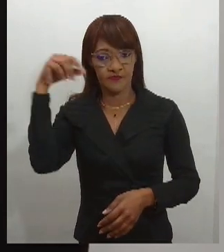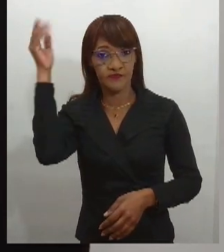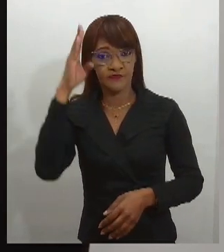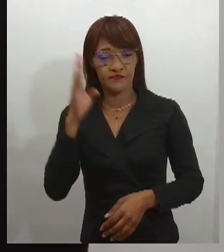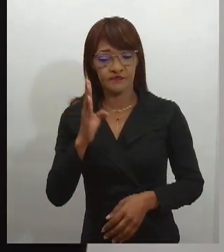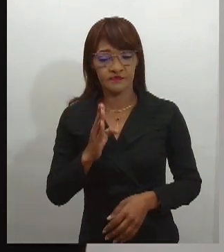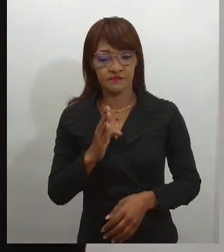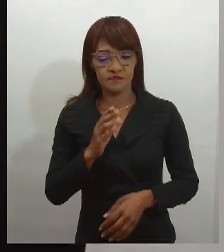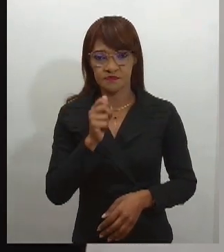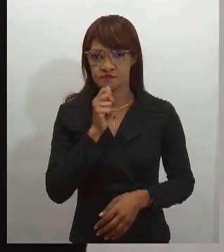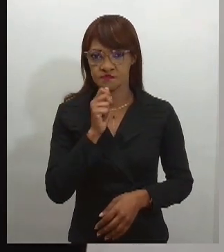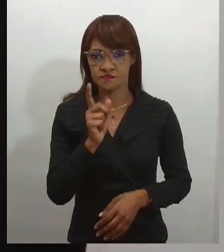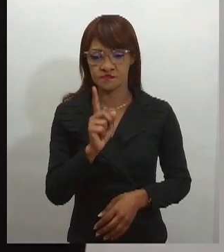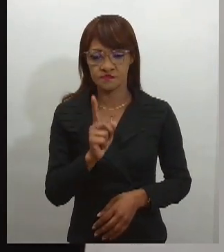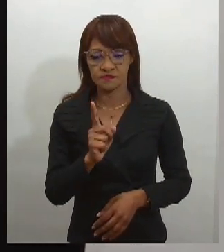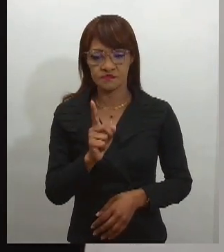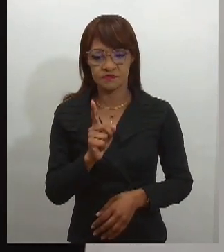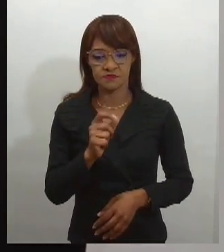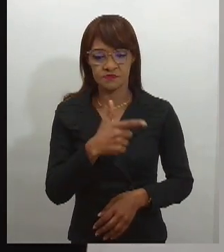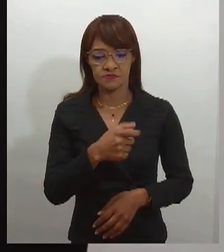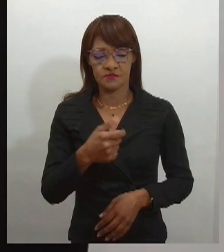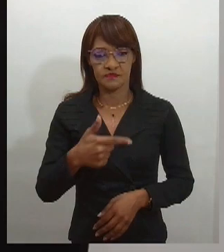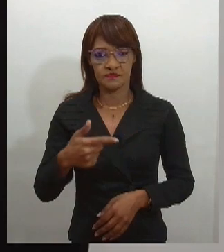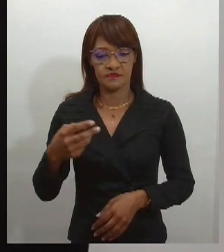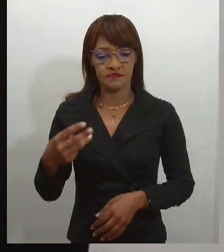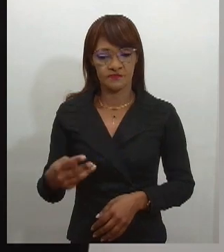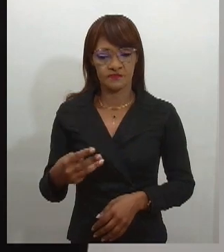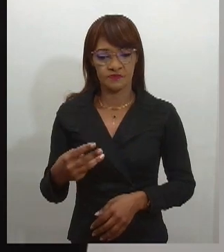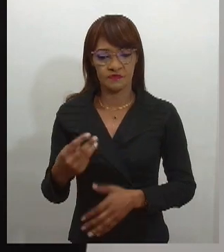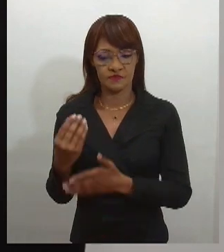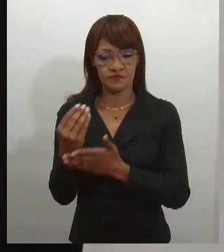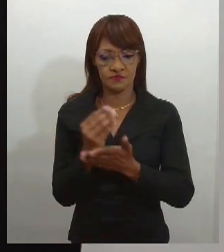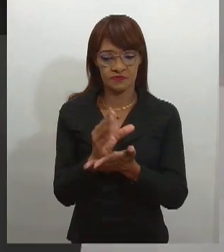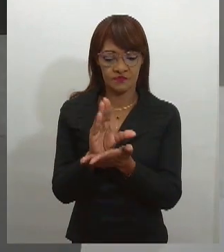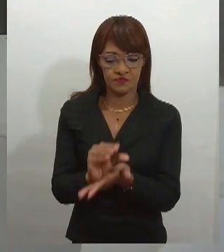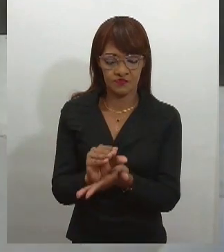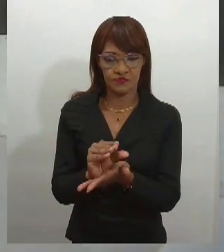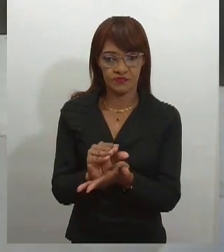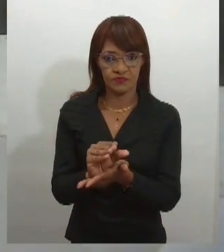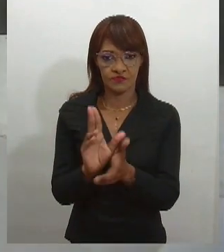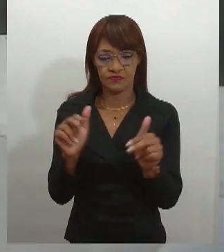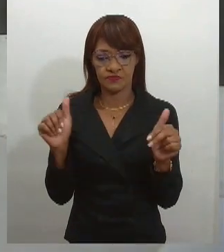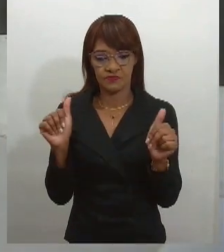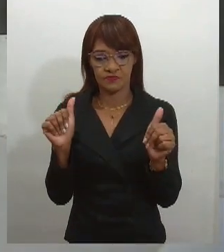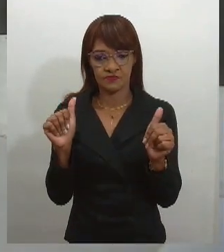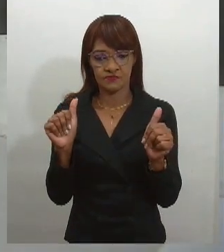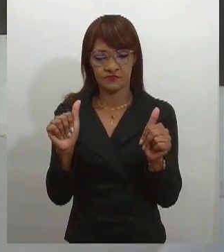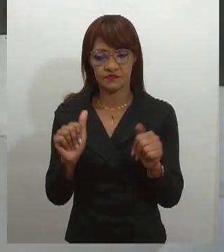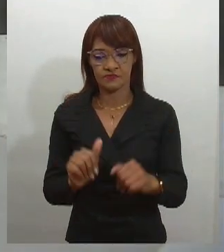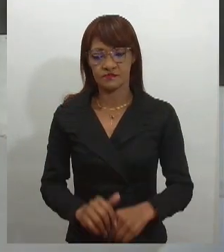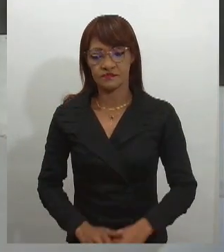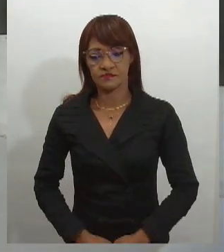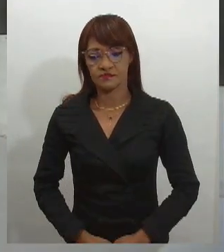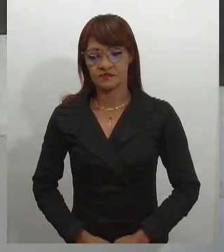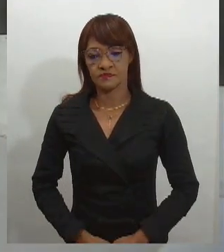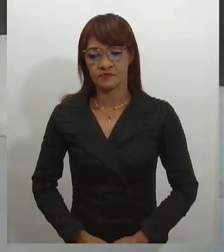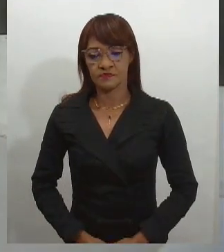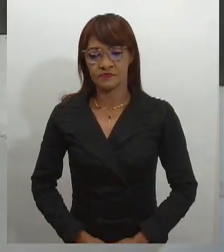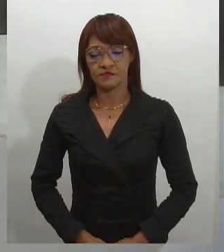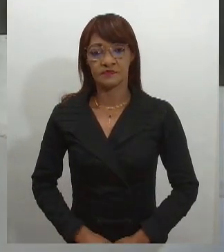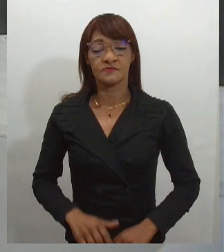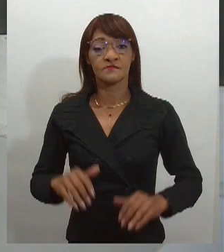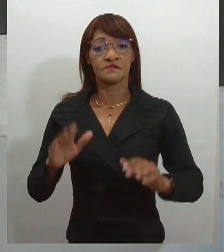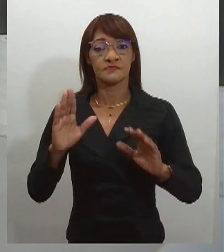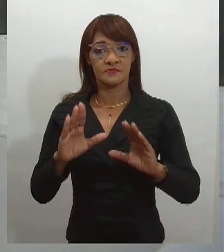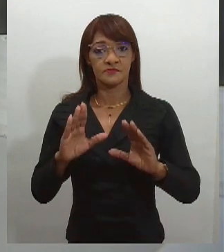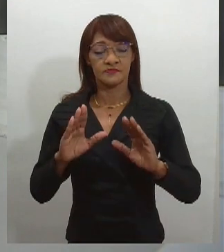em 2023 recursos inferiores ao outro ano. A Câmara dos Deputados